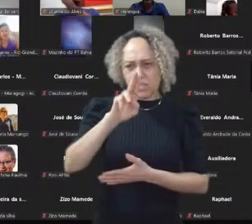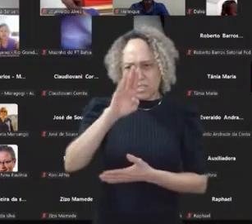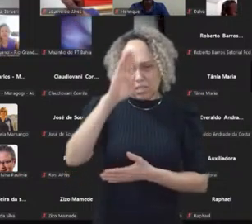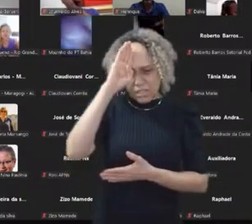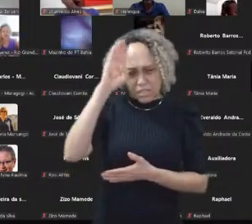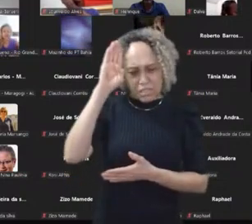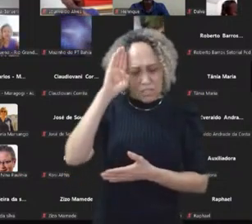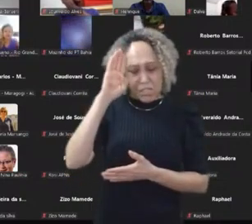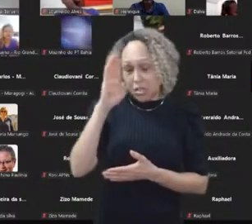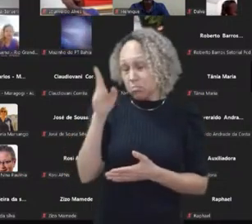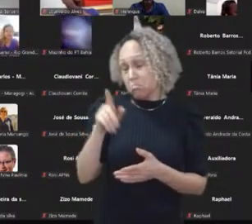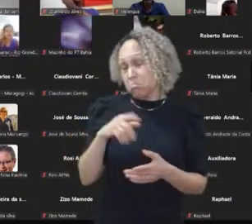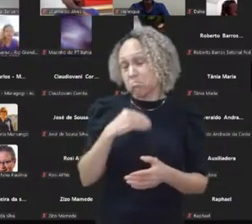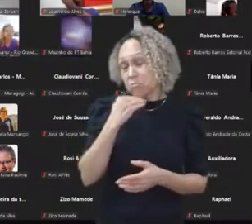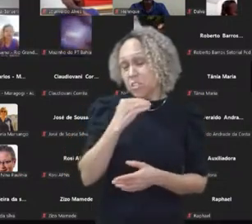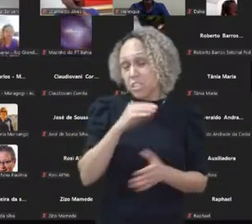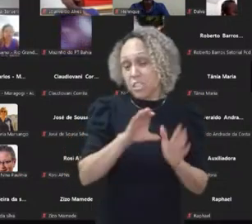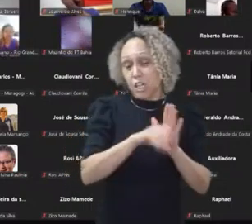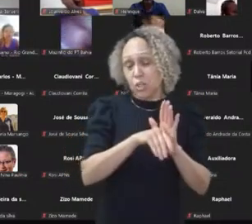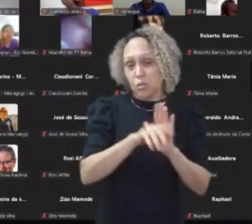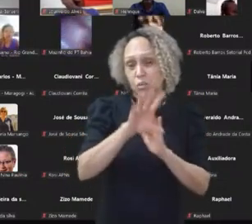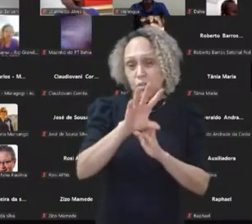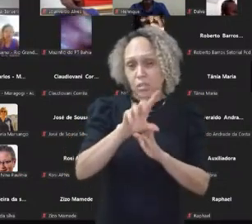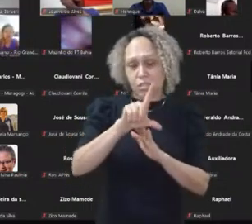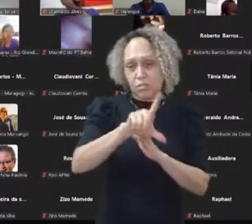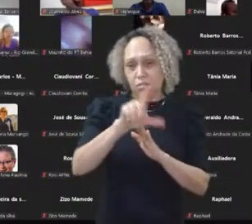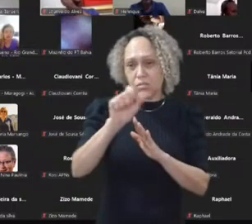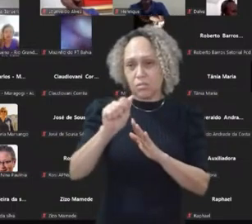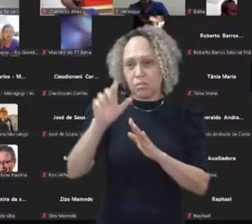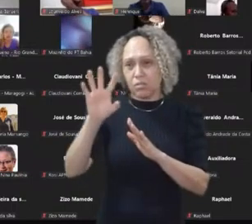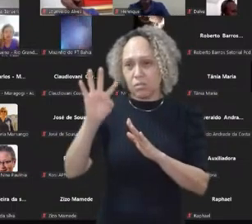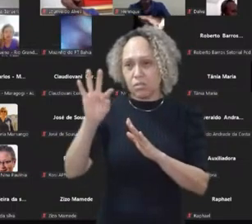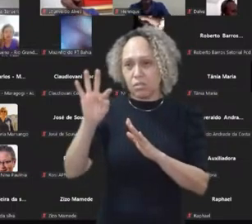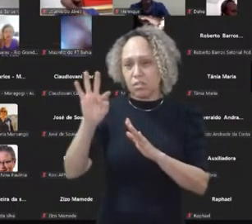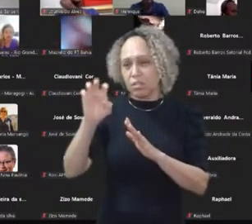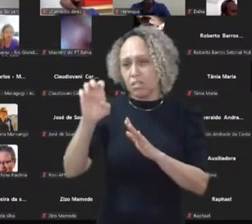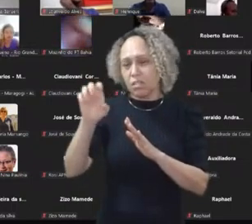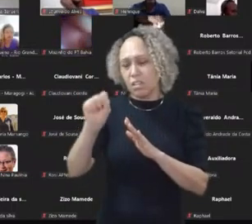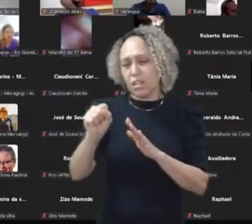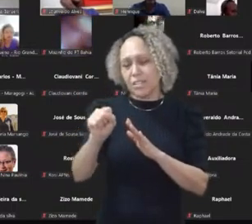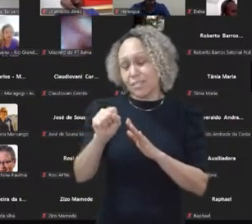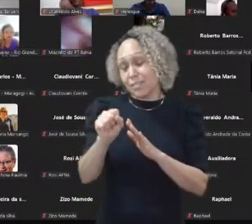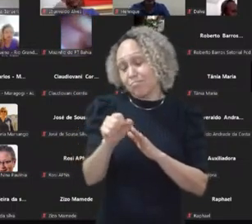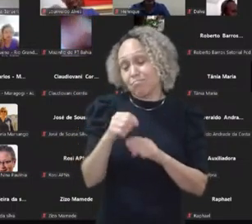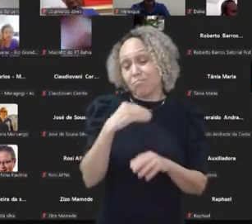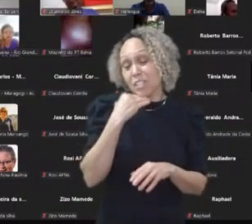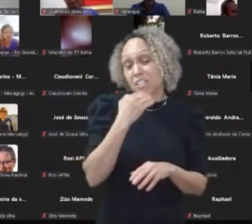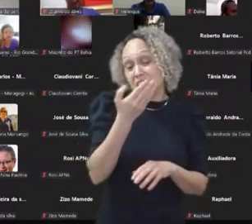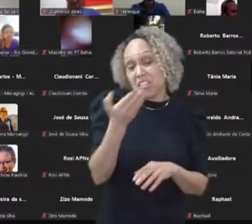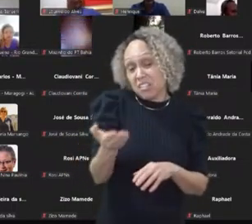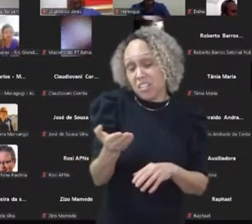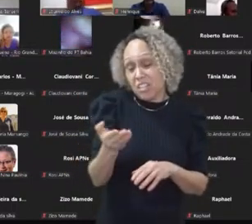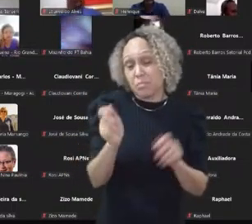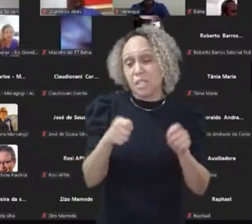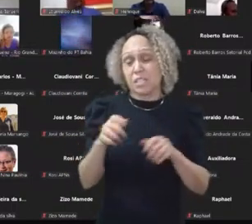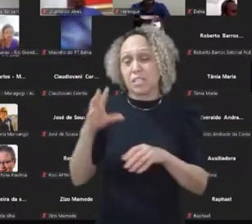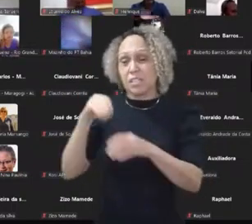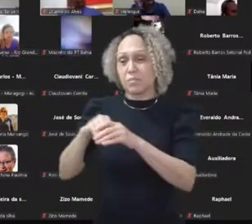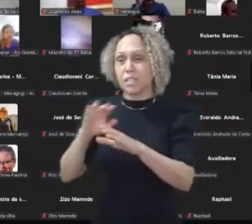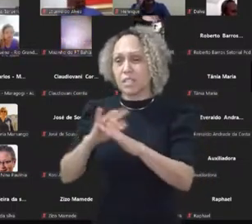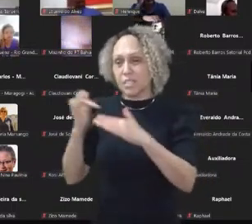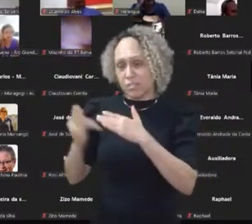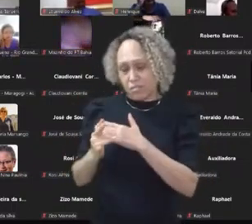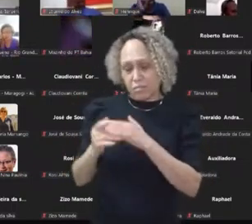tiver uma presença nas redes várias eh profissões ou setores é isso né enfim você tem que ter lá tem que ter um tem que ter um